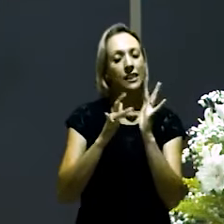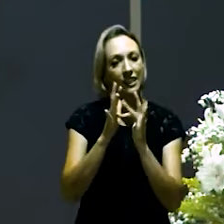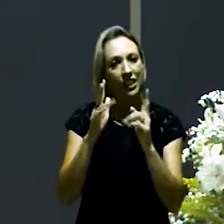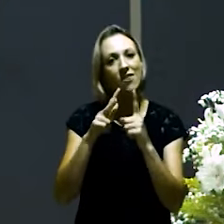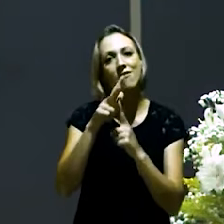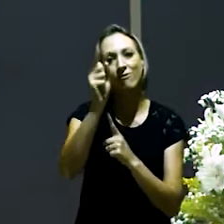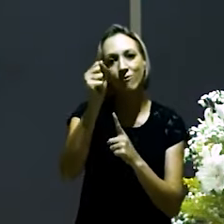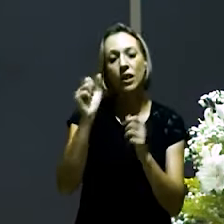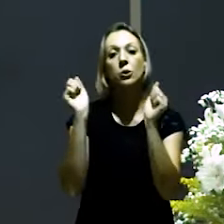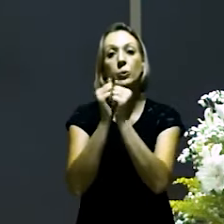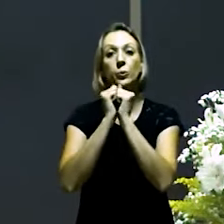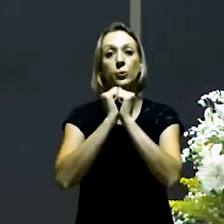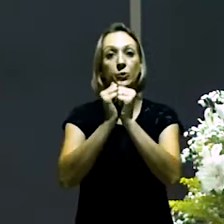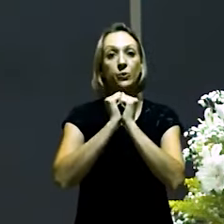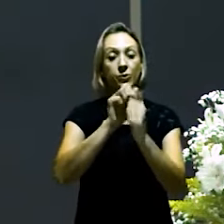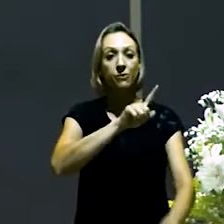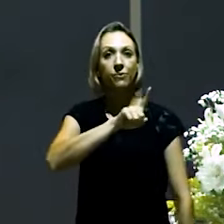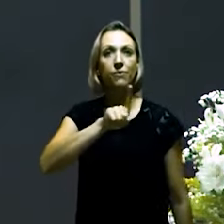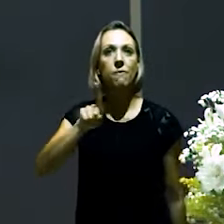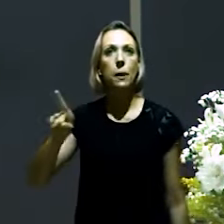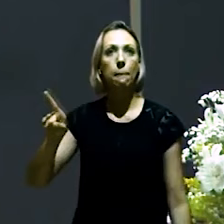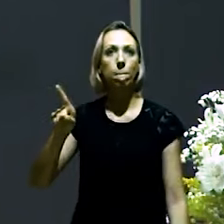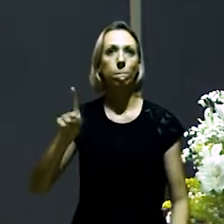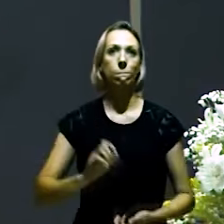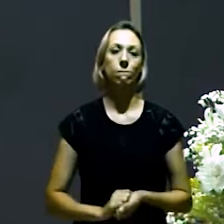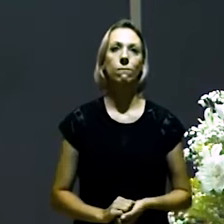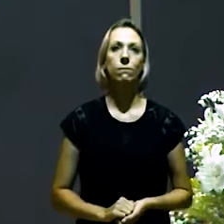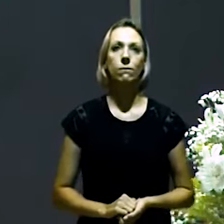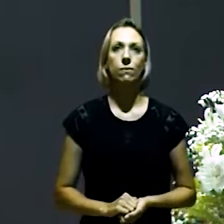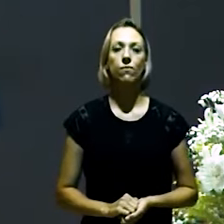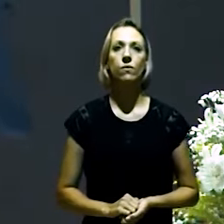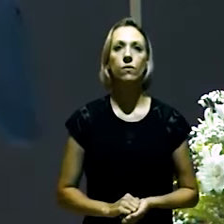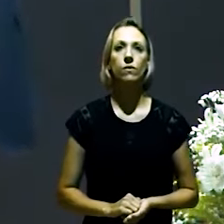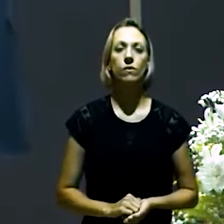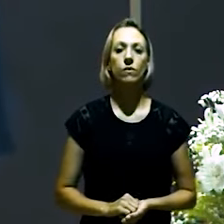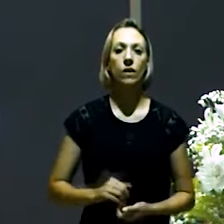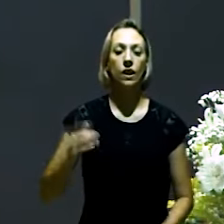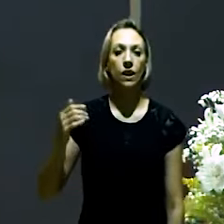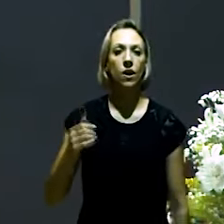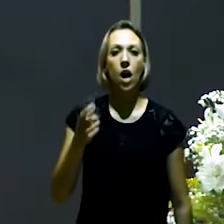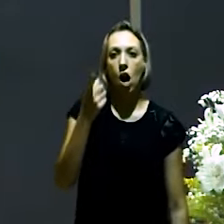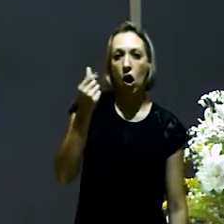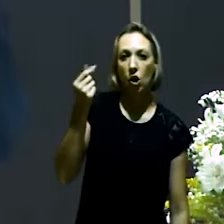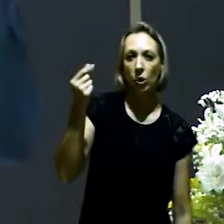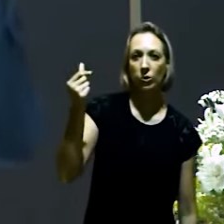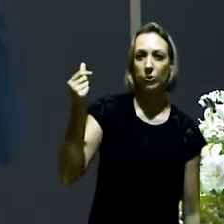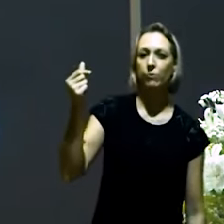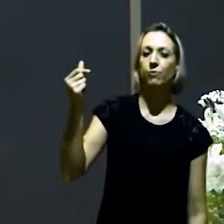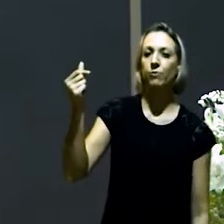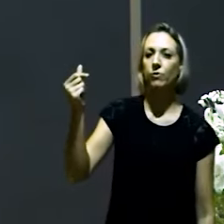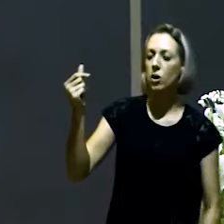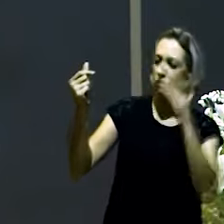até hoje, você estaria aí nas vaidades do seu coração. Quem te arrancou da escravidão do dinheiro, da